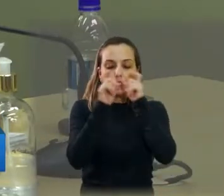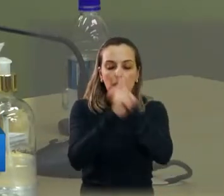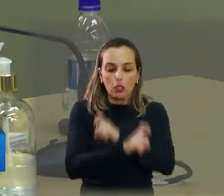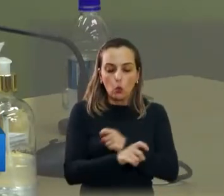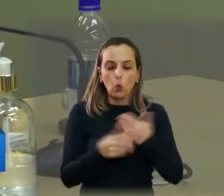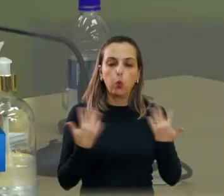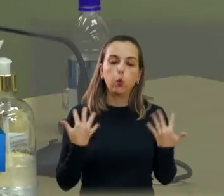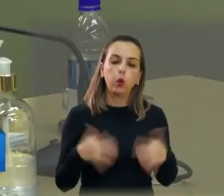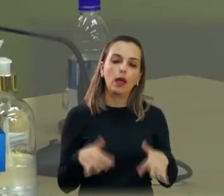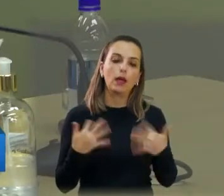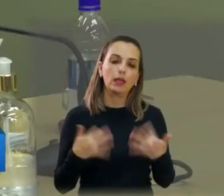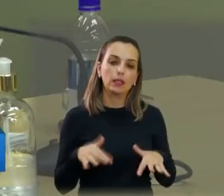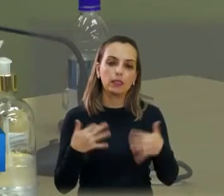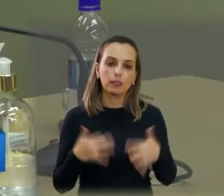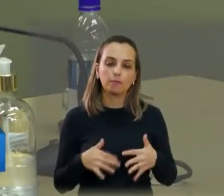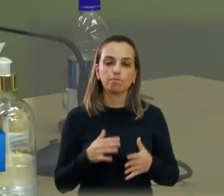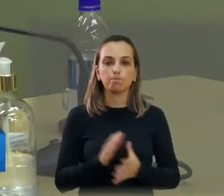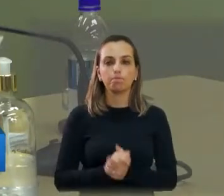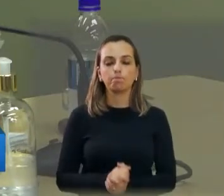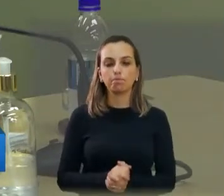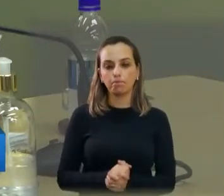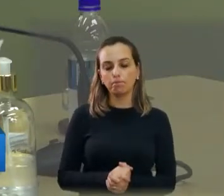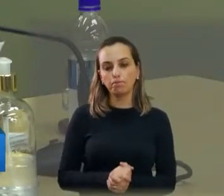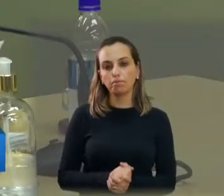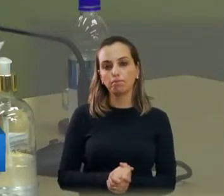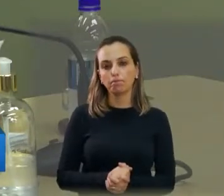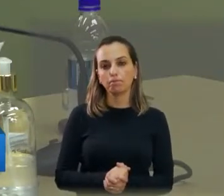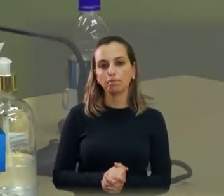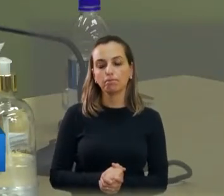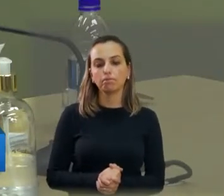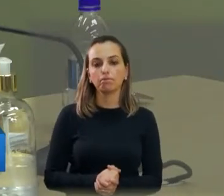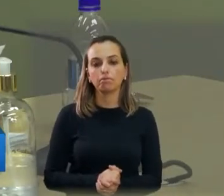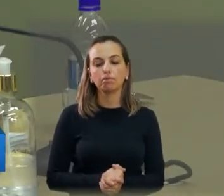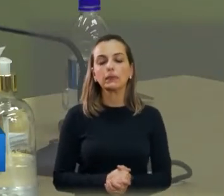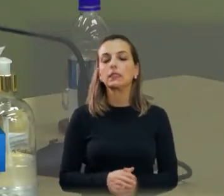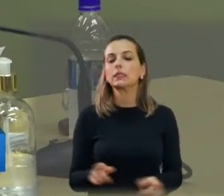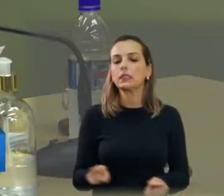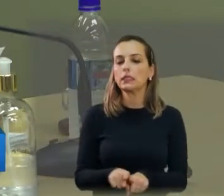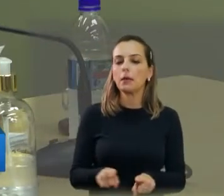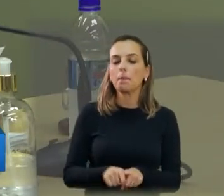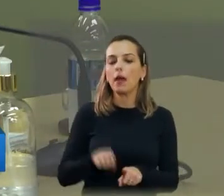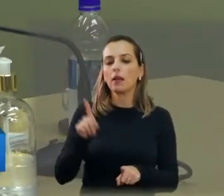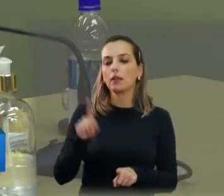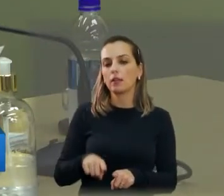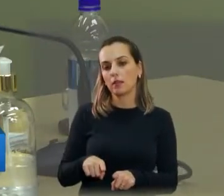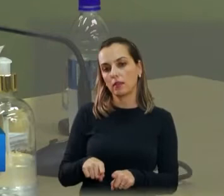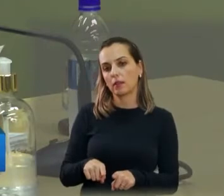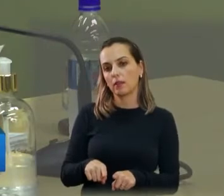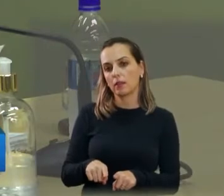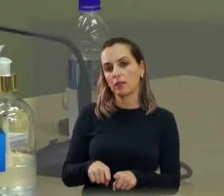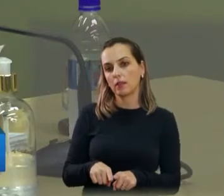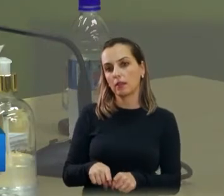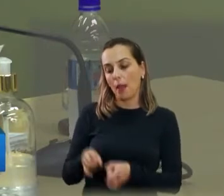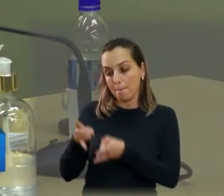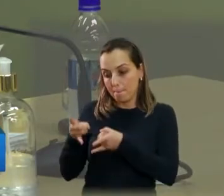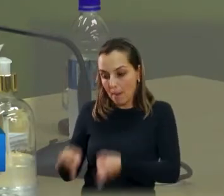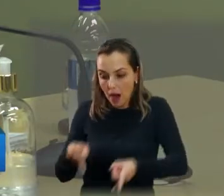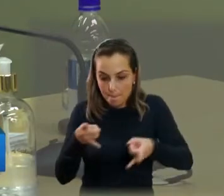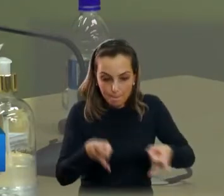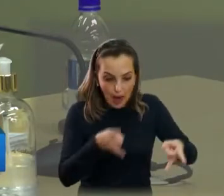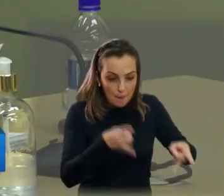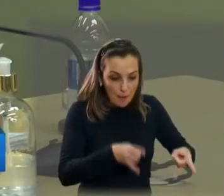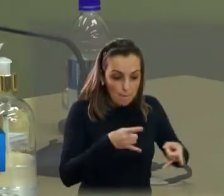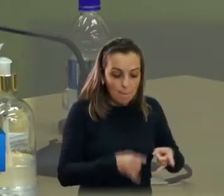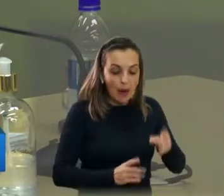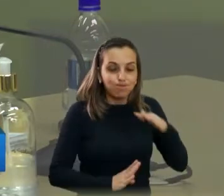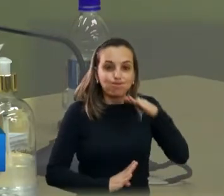difícil para o pessoal. Outra coisa que judia muito da gente é a ocupação dos serviços de saúde. É muito